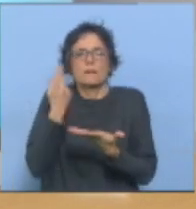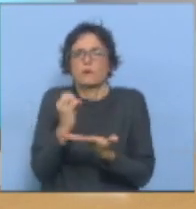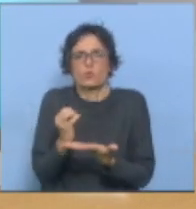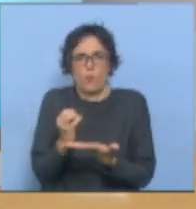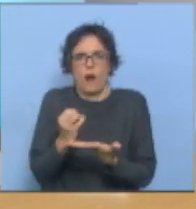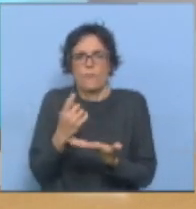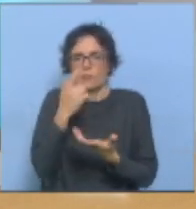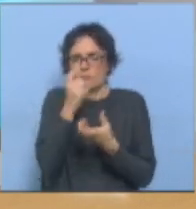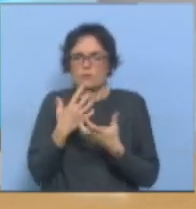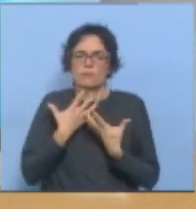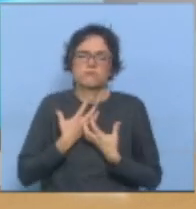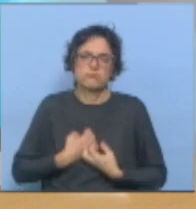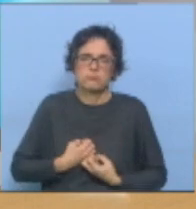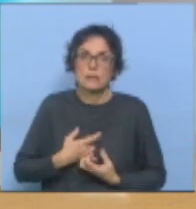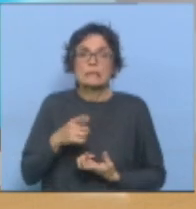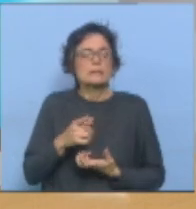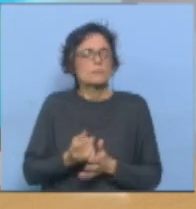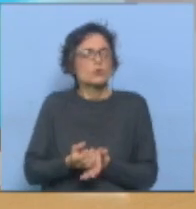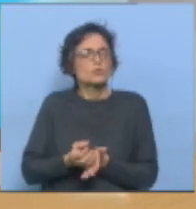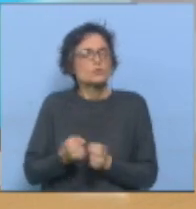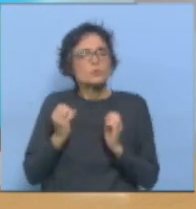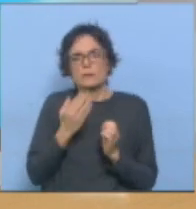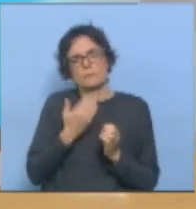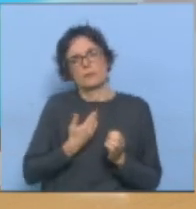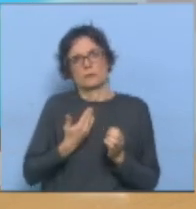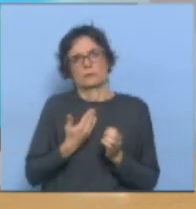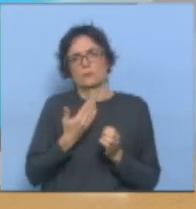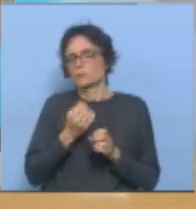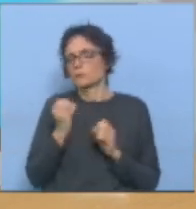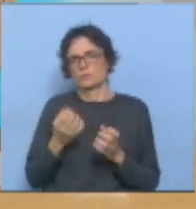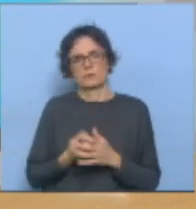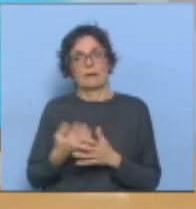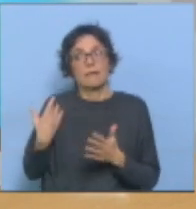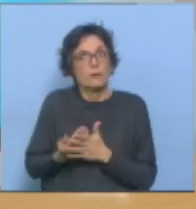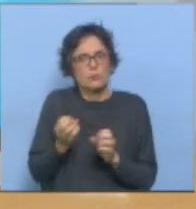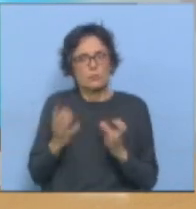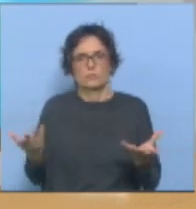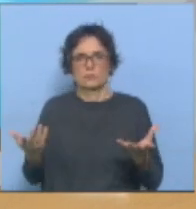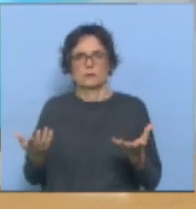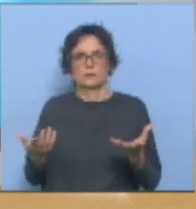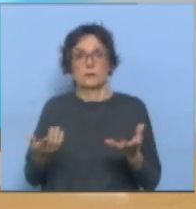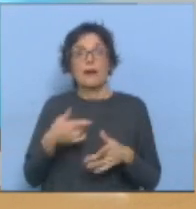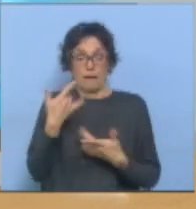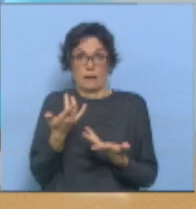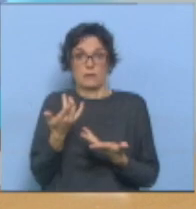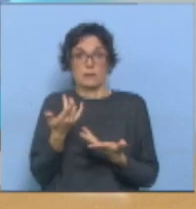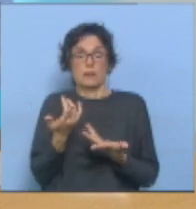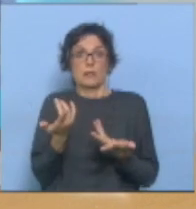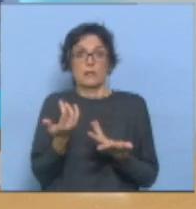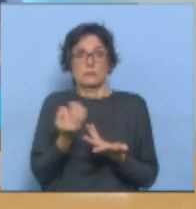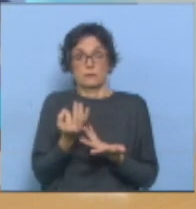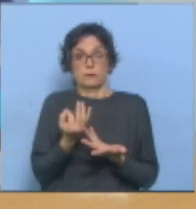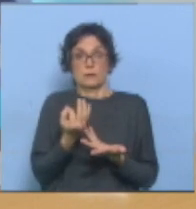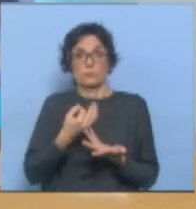nunca ninguém me pediu isso. Aliás, a saúde mental trabalha na inversão da falta de sentido de vida, não é?